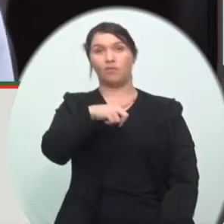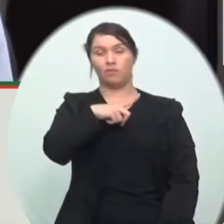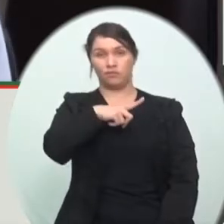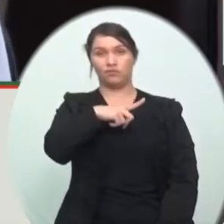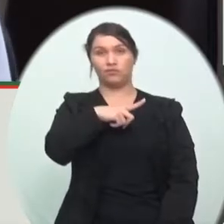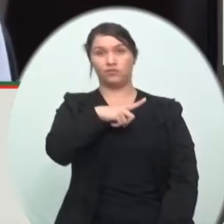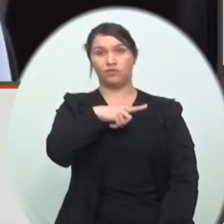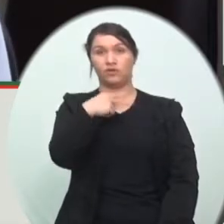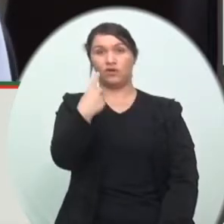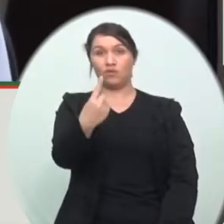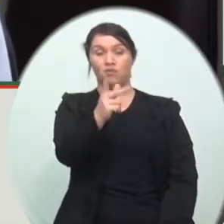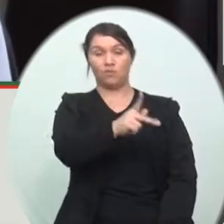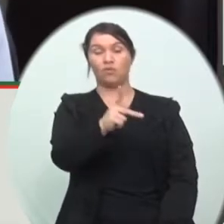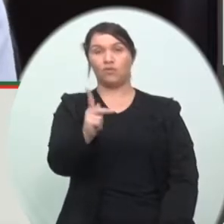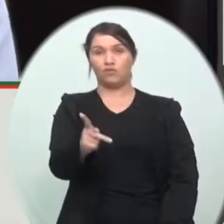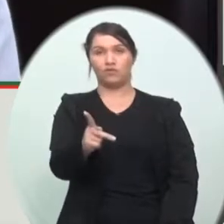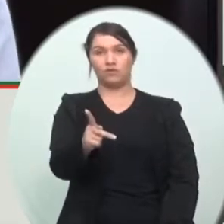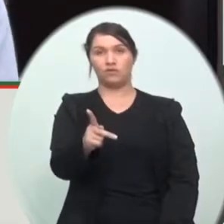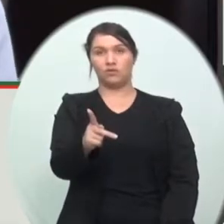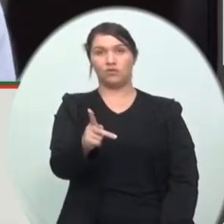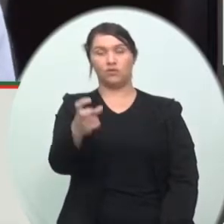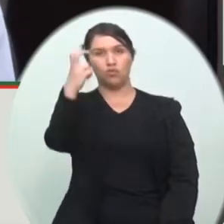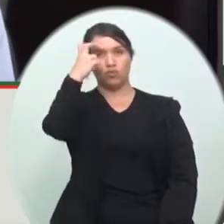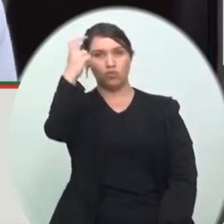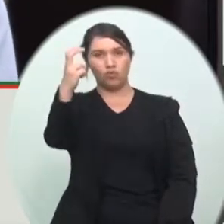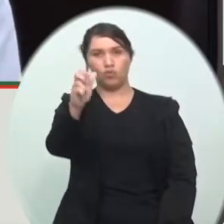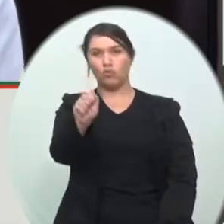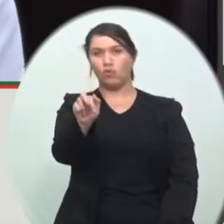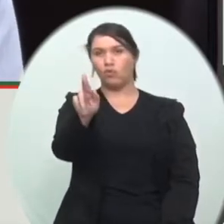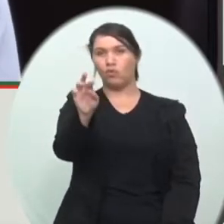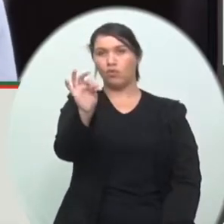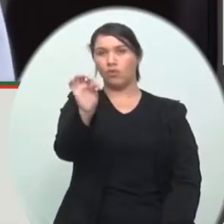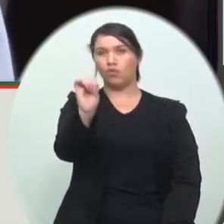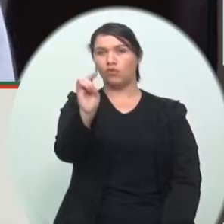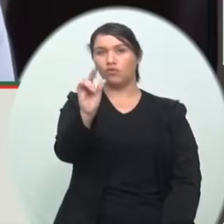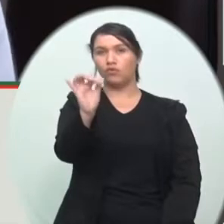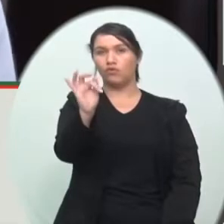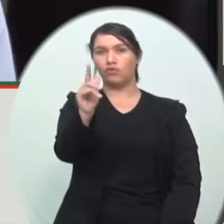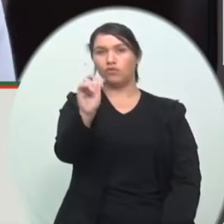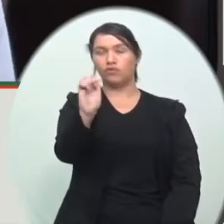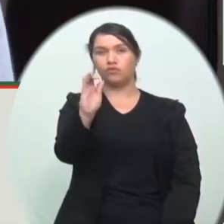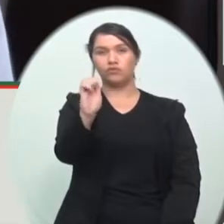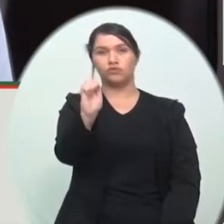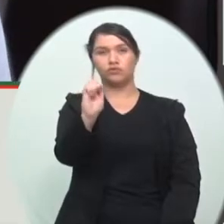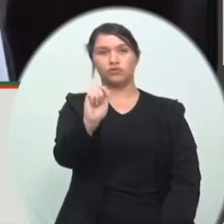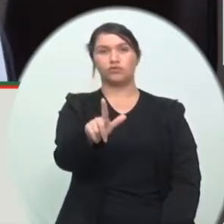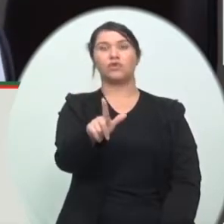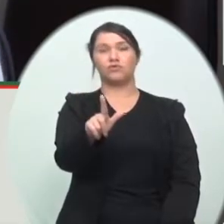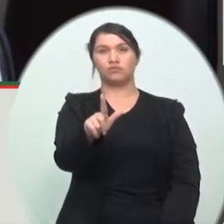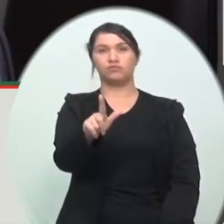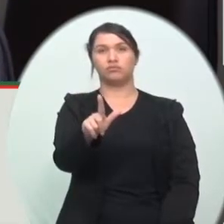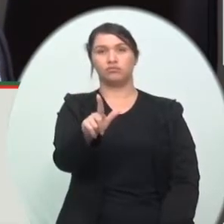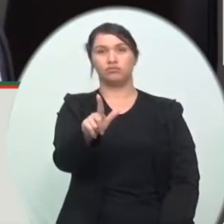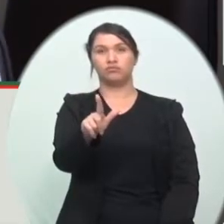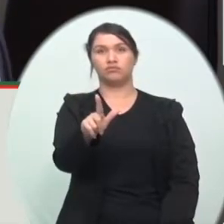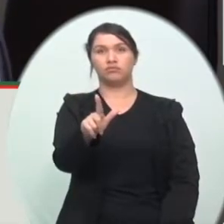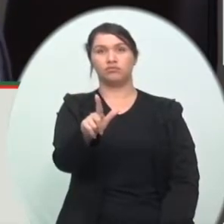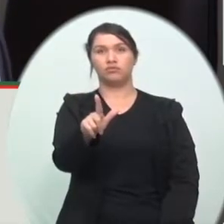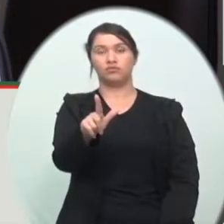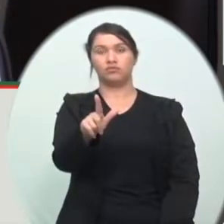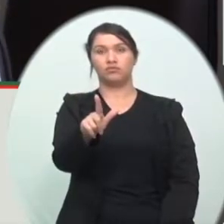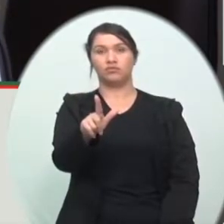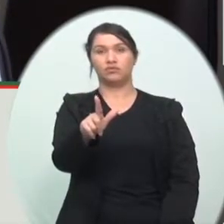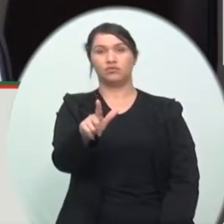aula, no mundo inteiro. Ele era o melhor cara. E ele cobrava 100 dólares só o curso